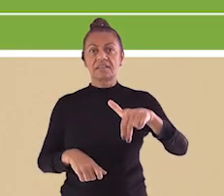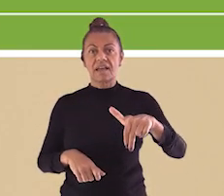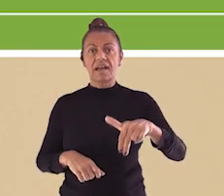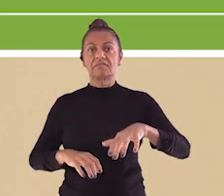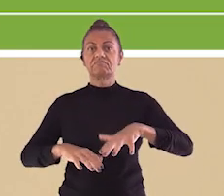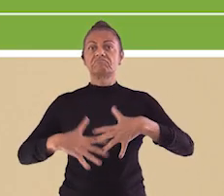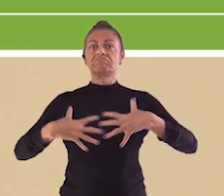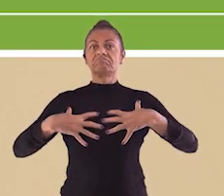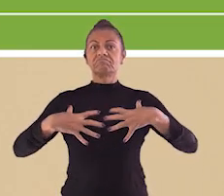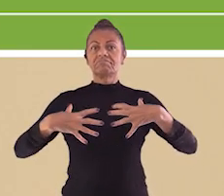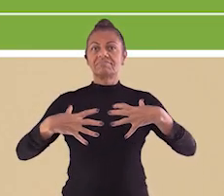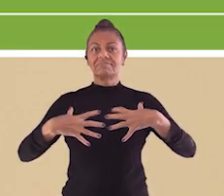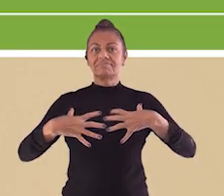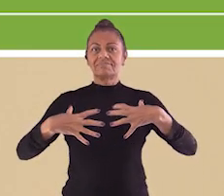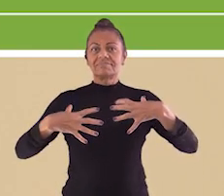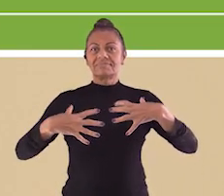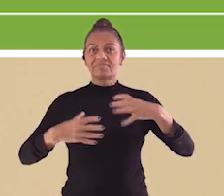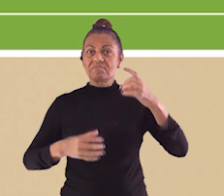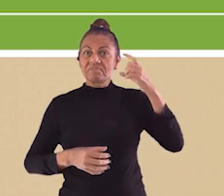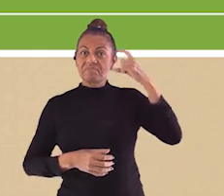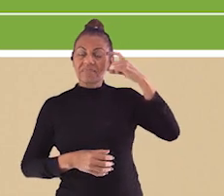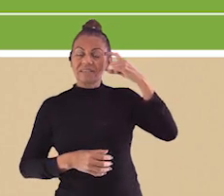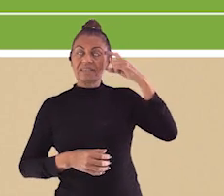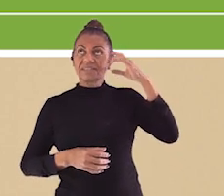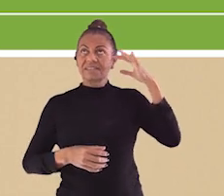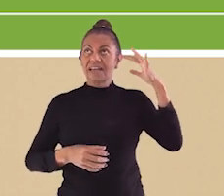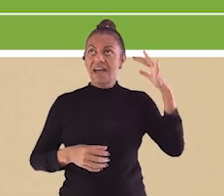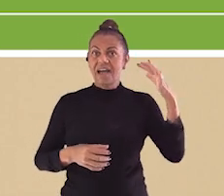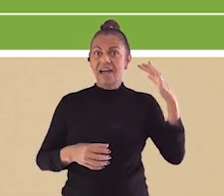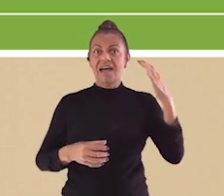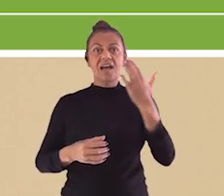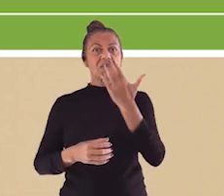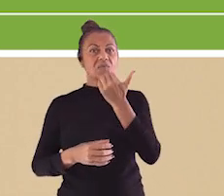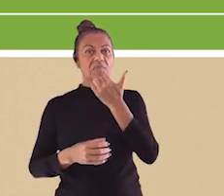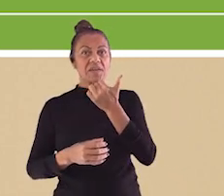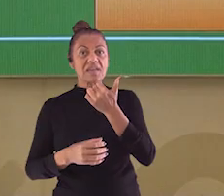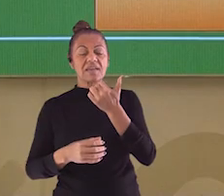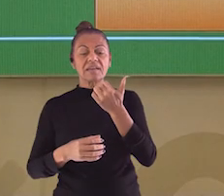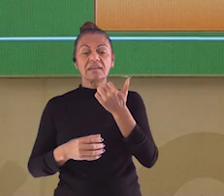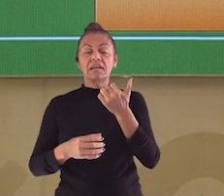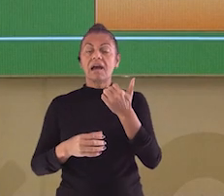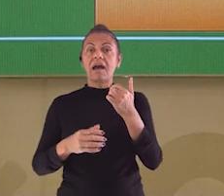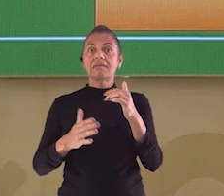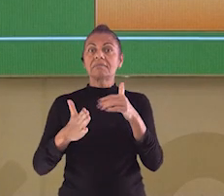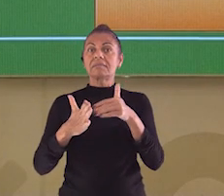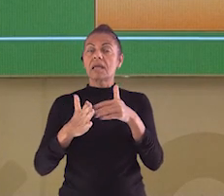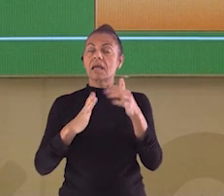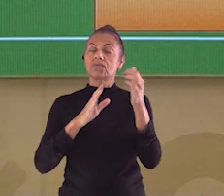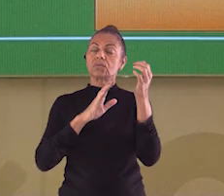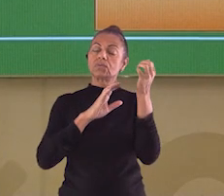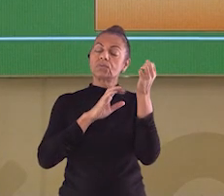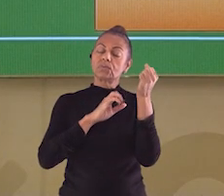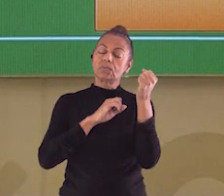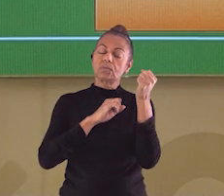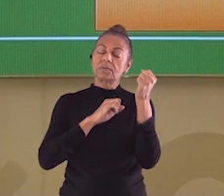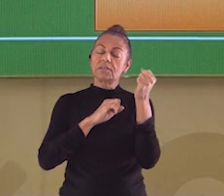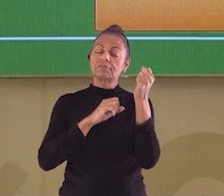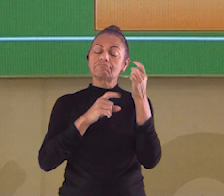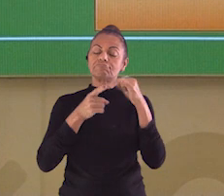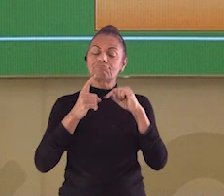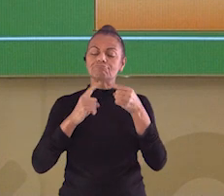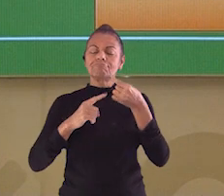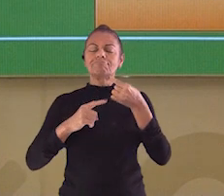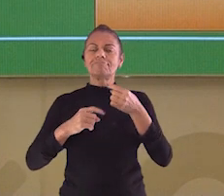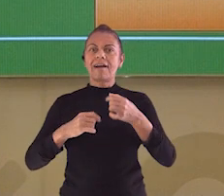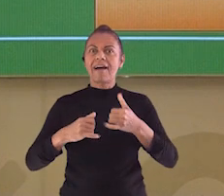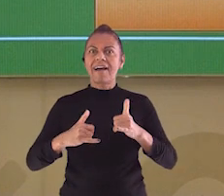comer, pensar e até recuperar nossa energia enquanto dormimos. Mas, como todos os seres vivos,